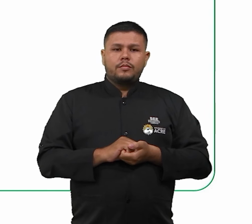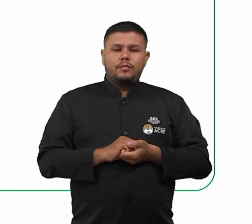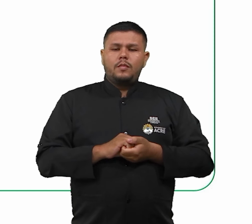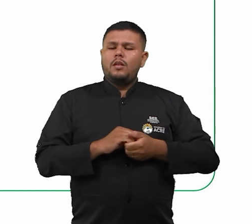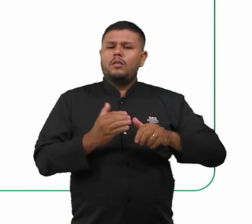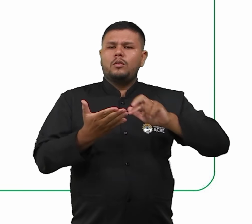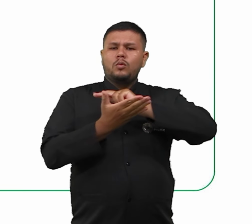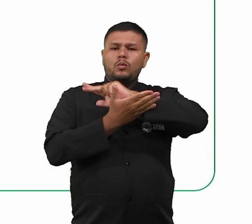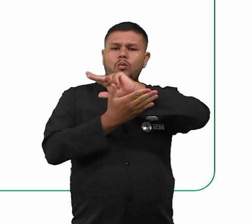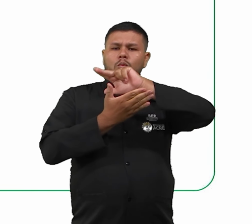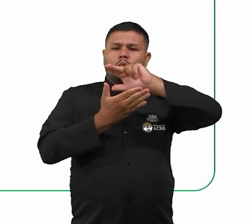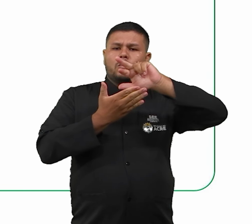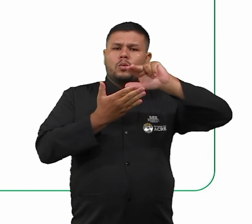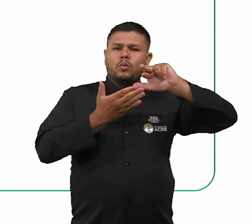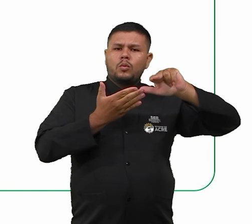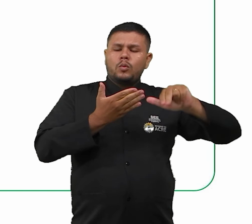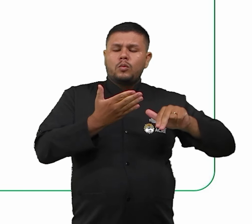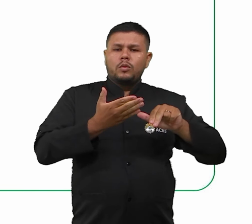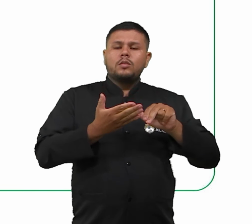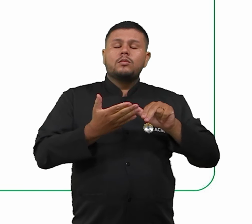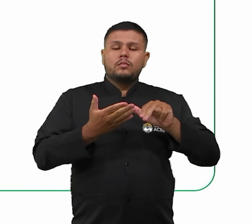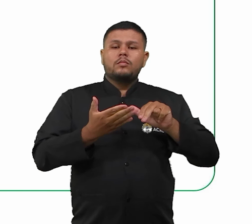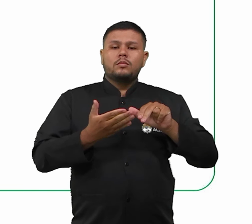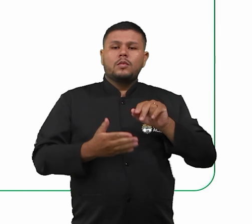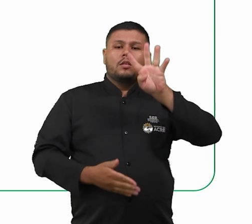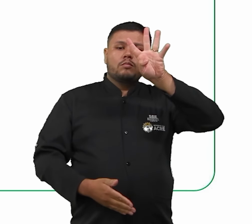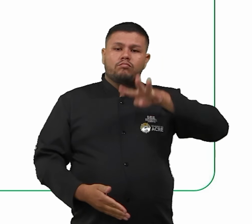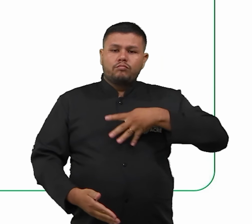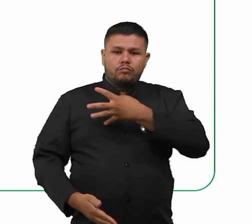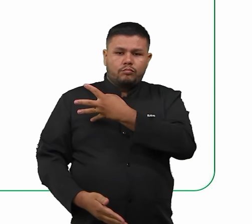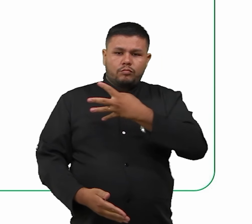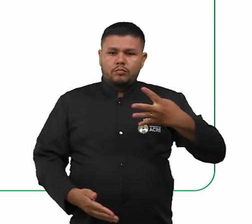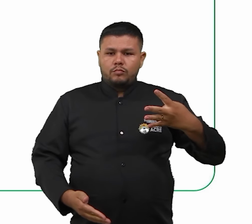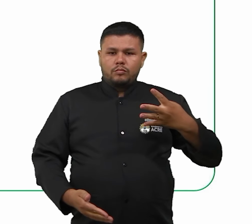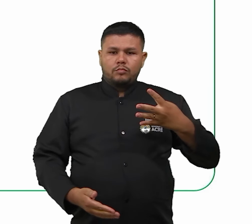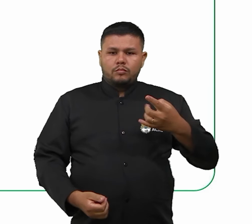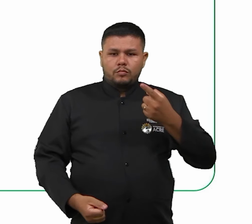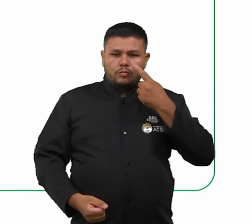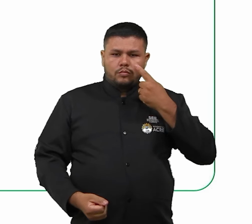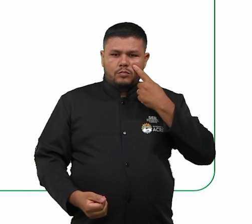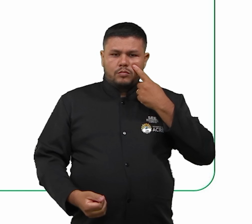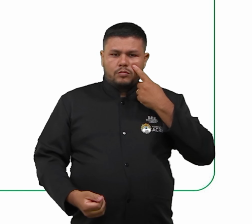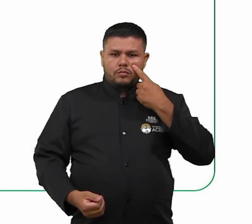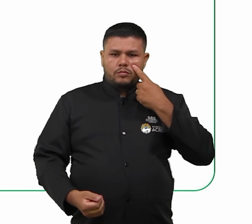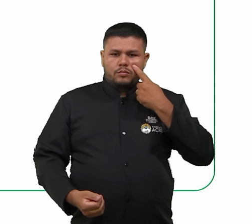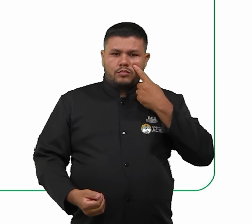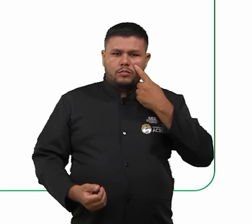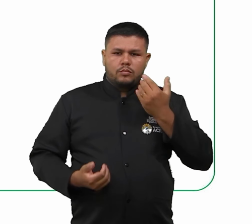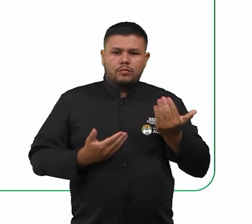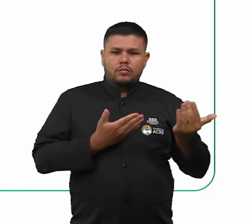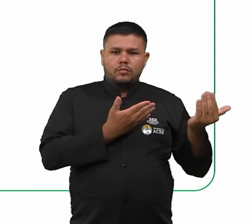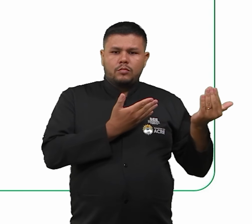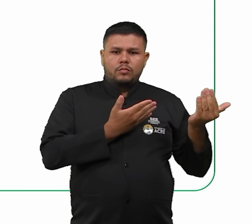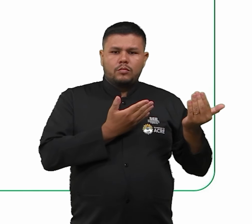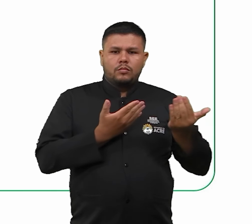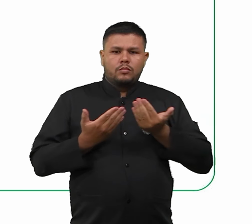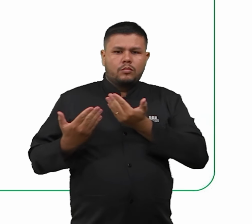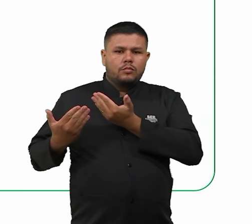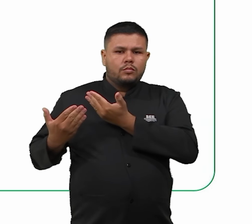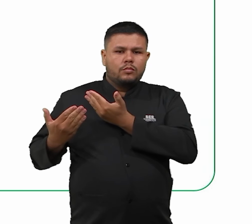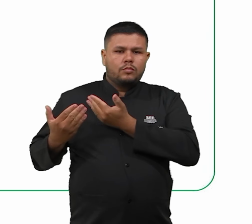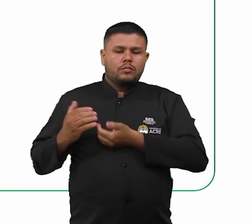concessivas, condicionais, conformativas, consecutivas, finais, proporcionais e temporais. A gente